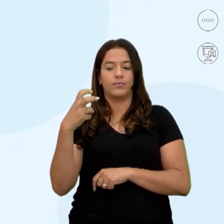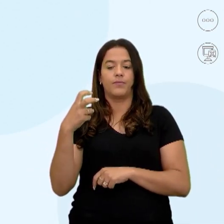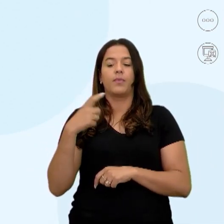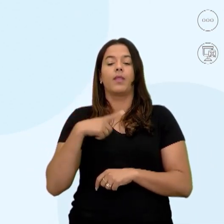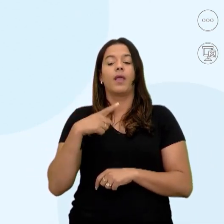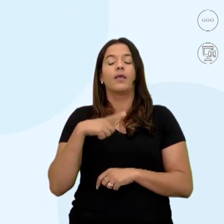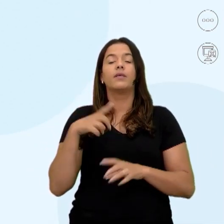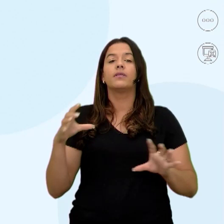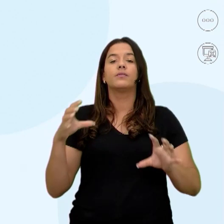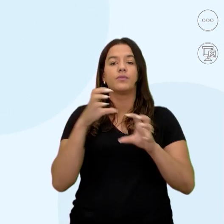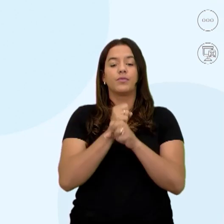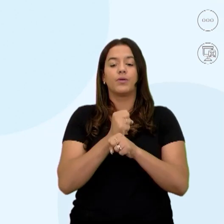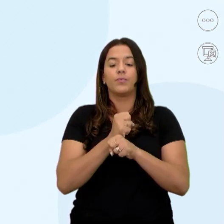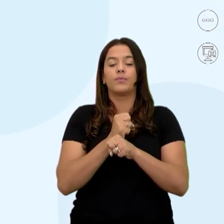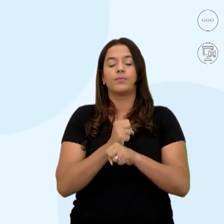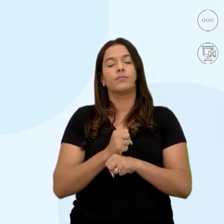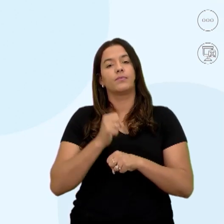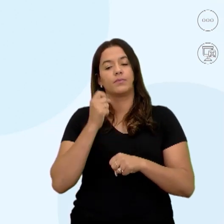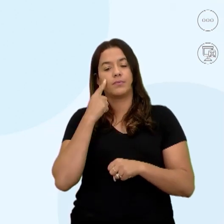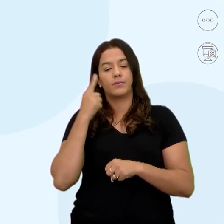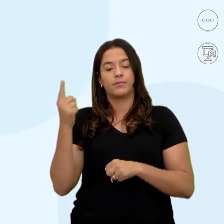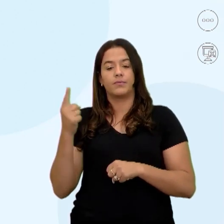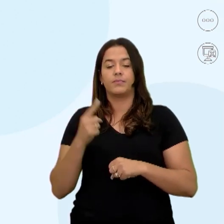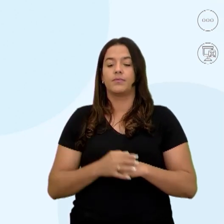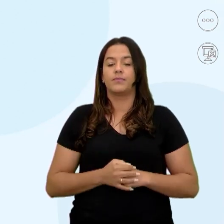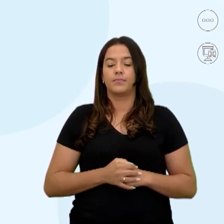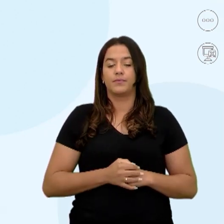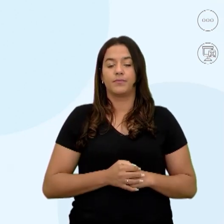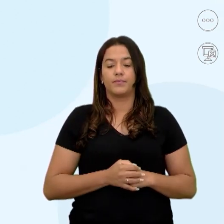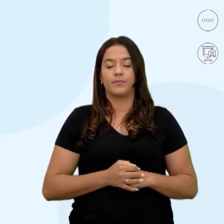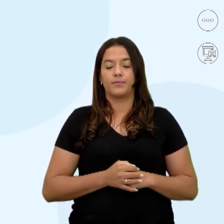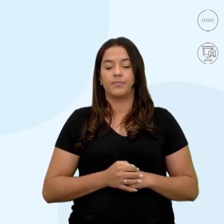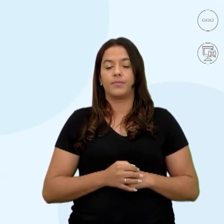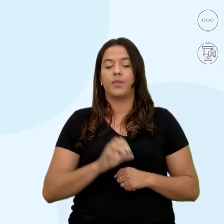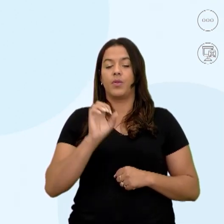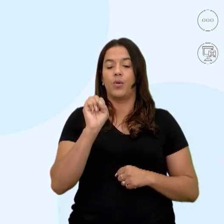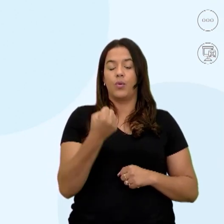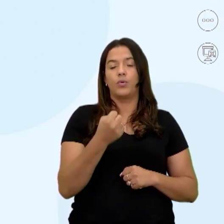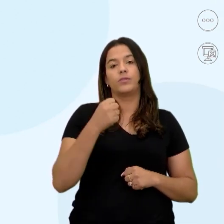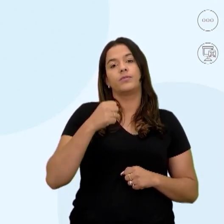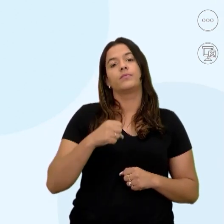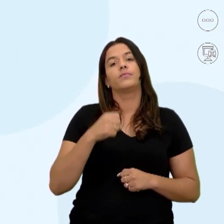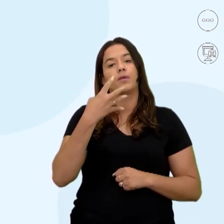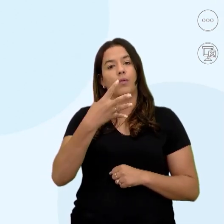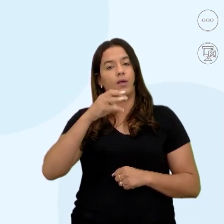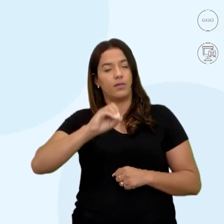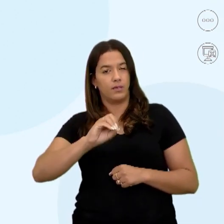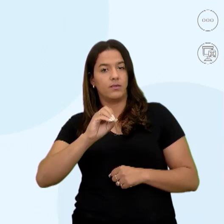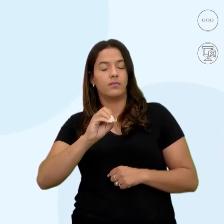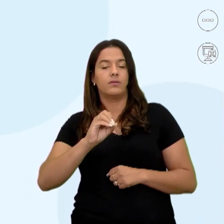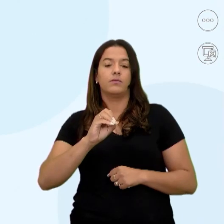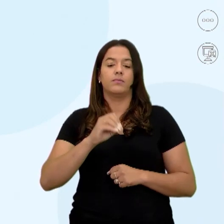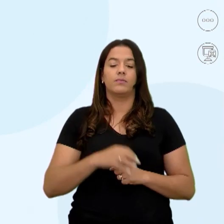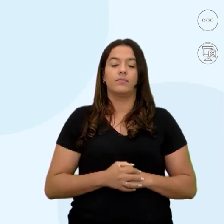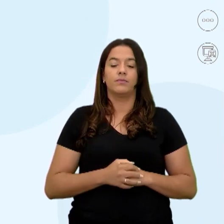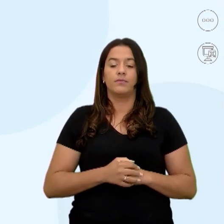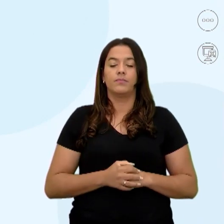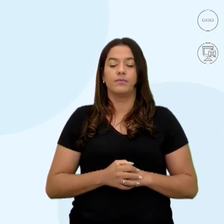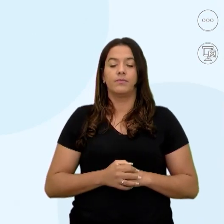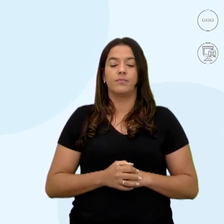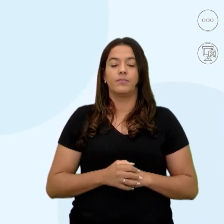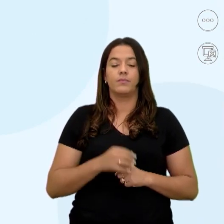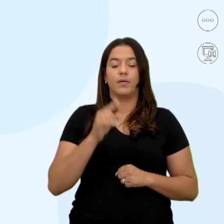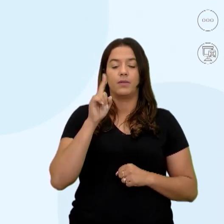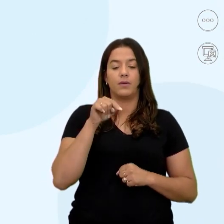essa continha, ó, a gente vai fazer aqui do ladinho, facinho assim, ó. 8 vezes 5, 40, né? Não sei se vocês fazem assim.